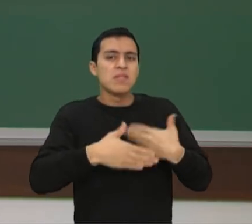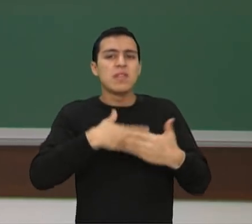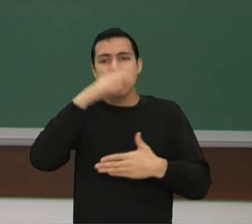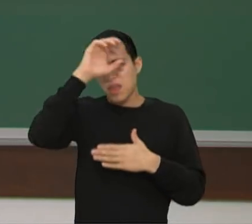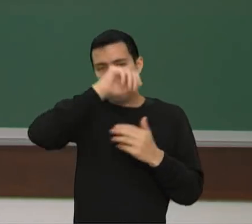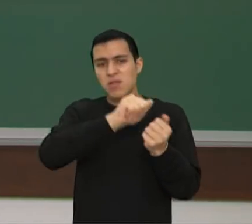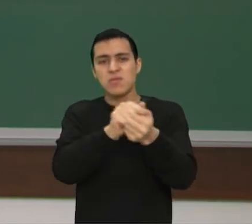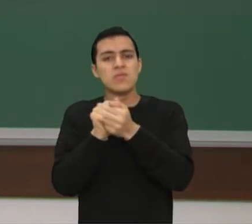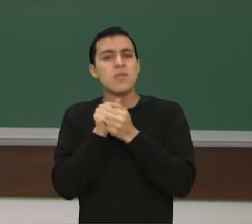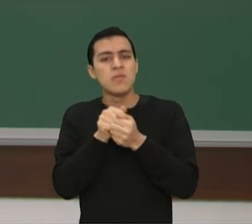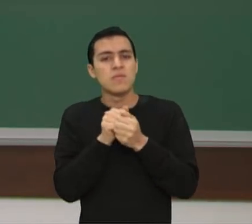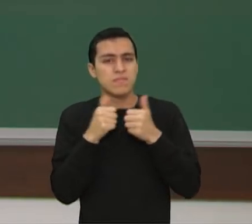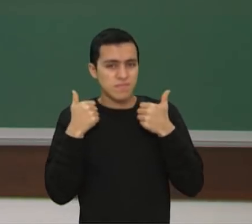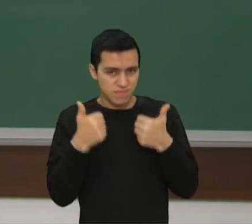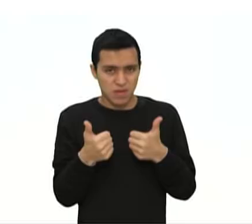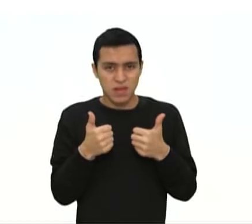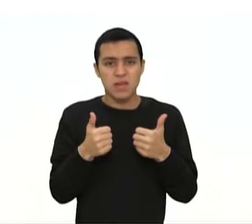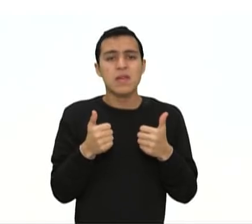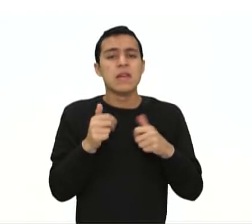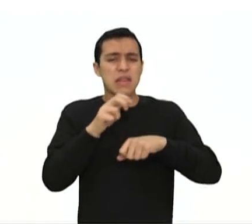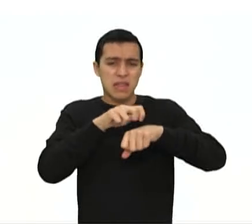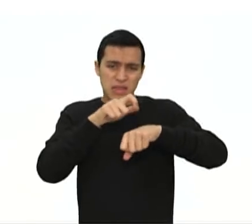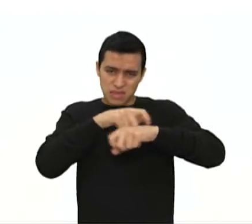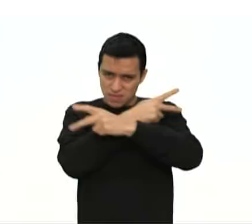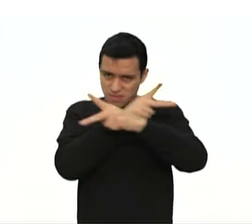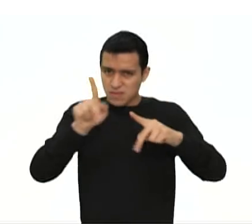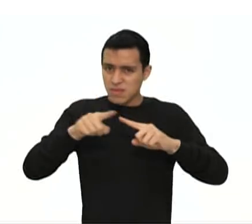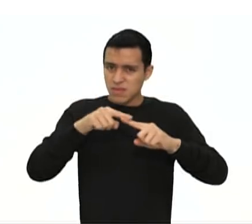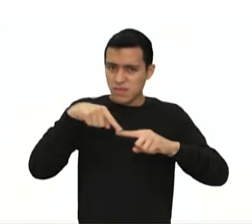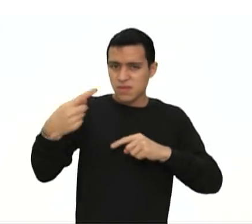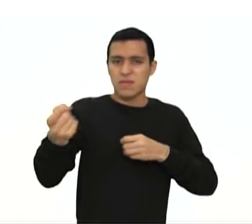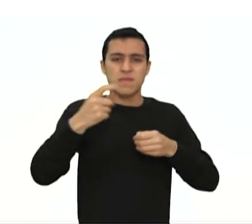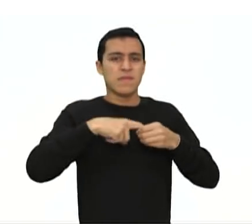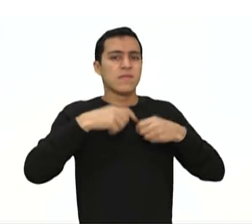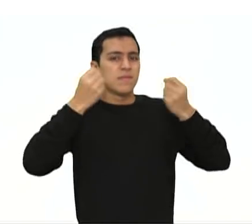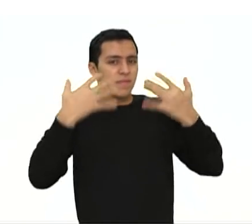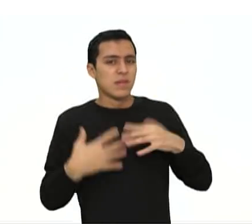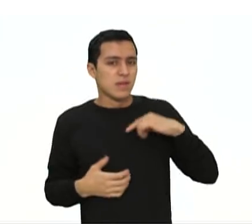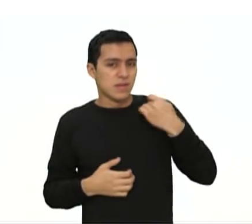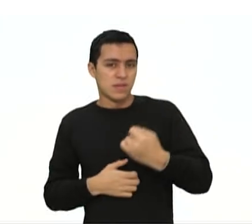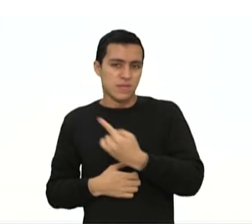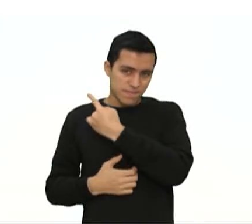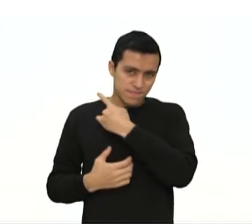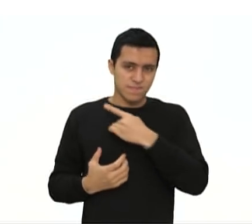aprender juntos no nosso retorno. Vou dar um tempinho para vocês, a gente já volta para falar sobre ela aí.